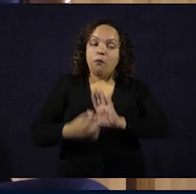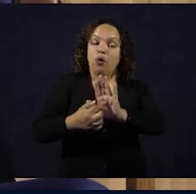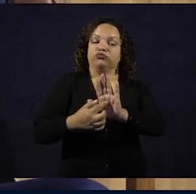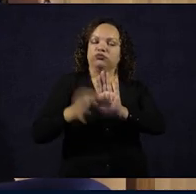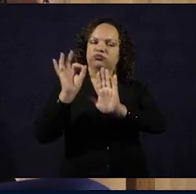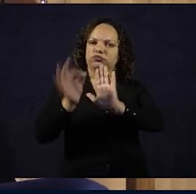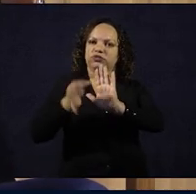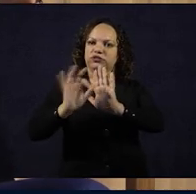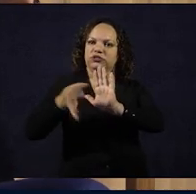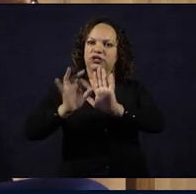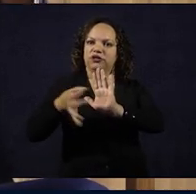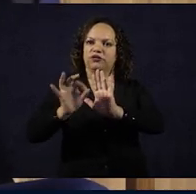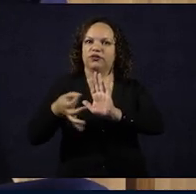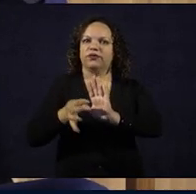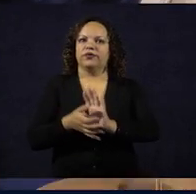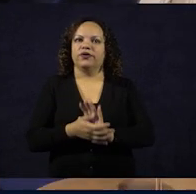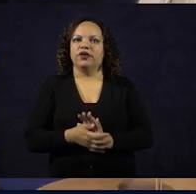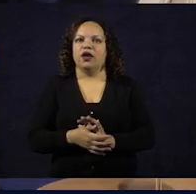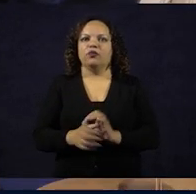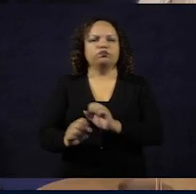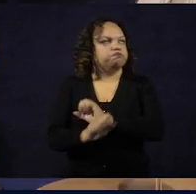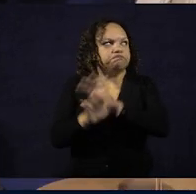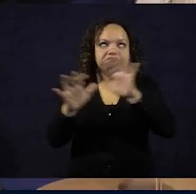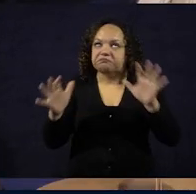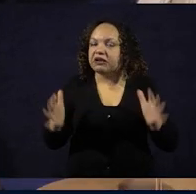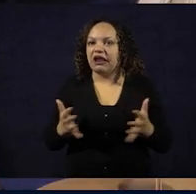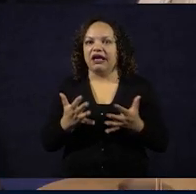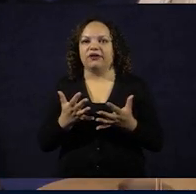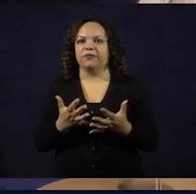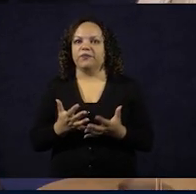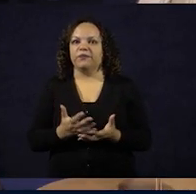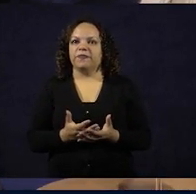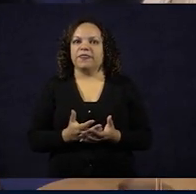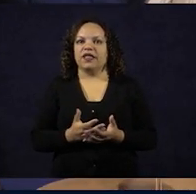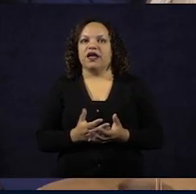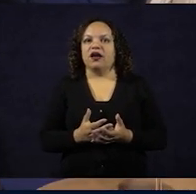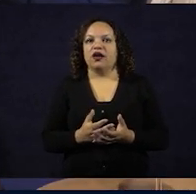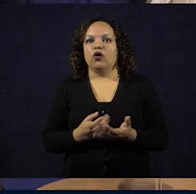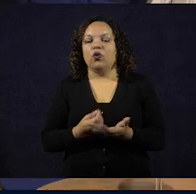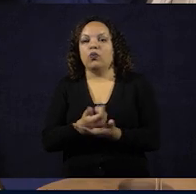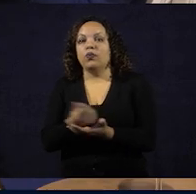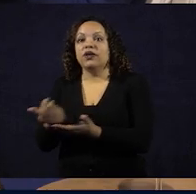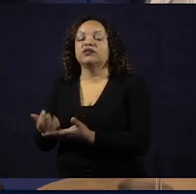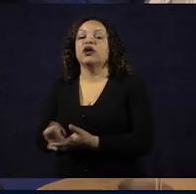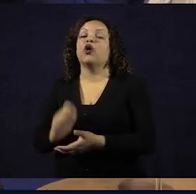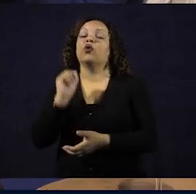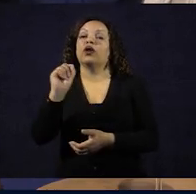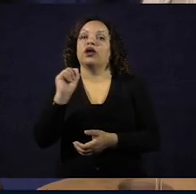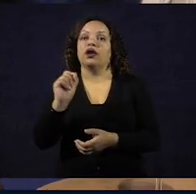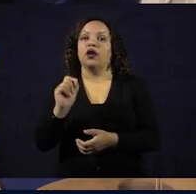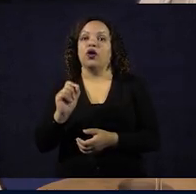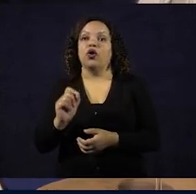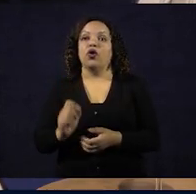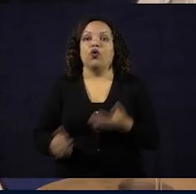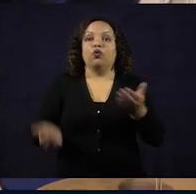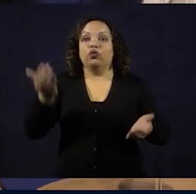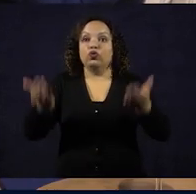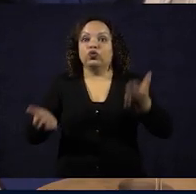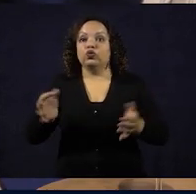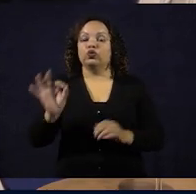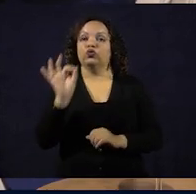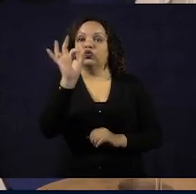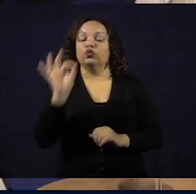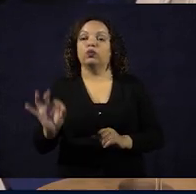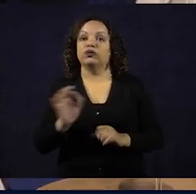melhorou e é muito claro muito Óbvio e muito mensurável e esse preço é taxa de juros e uma história que eu tenho